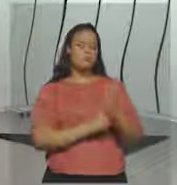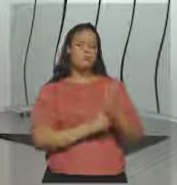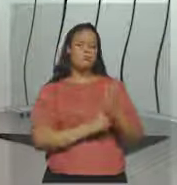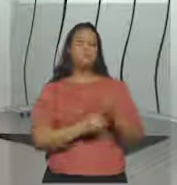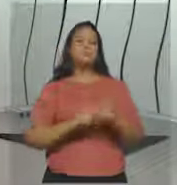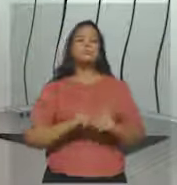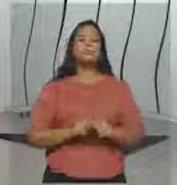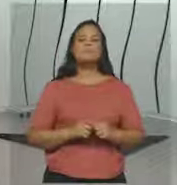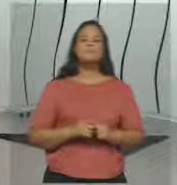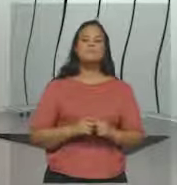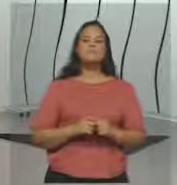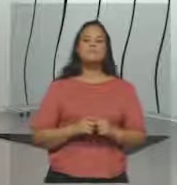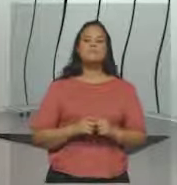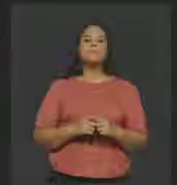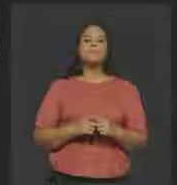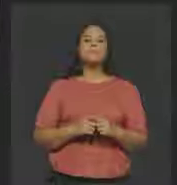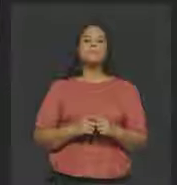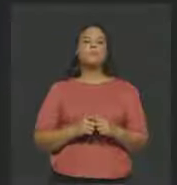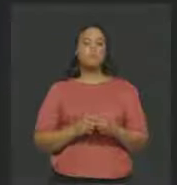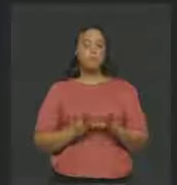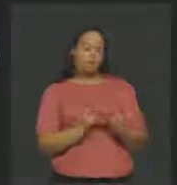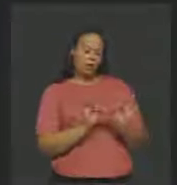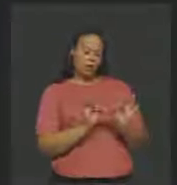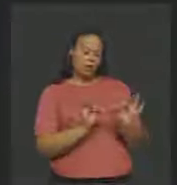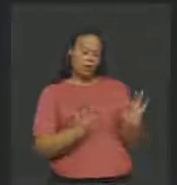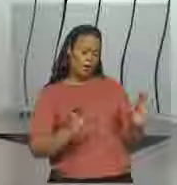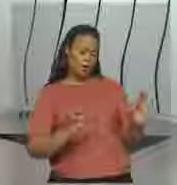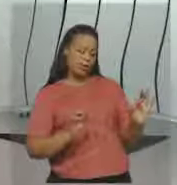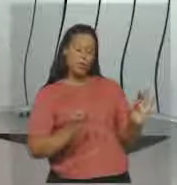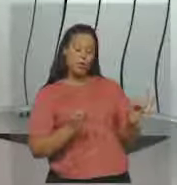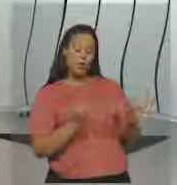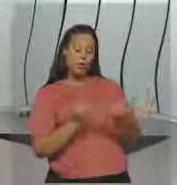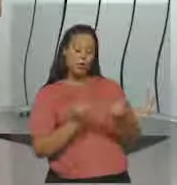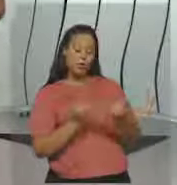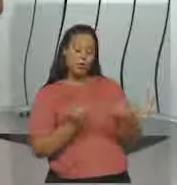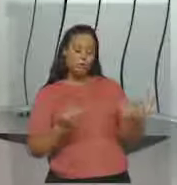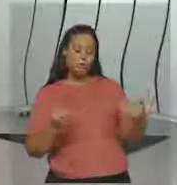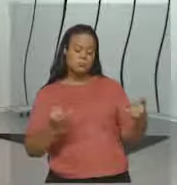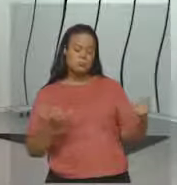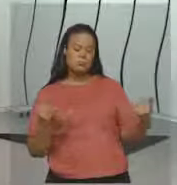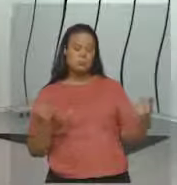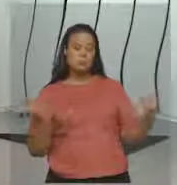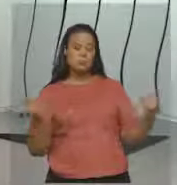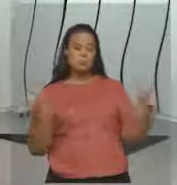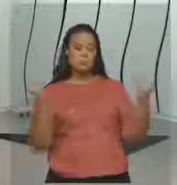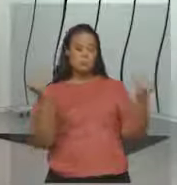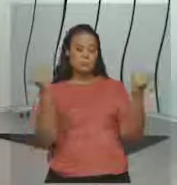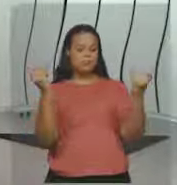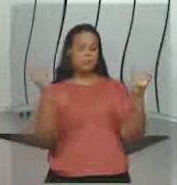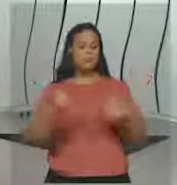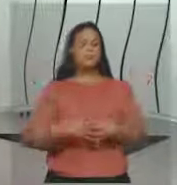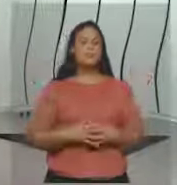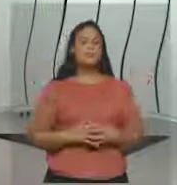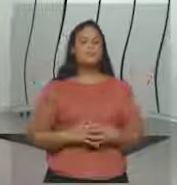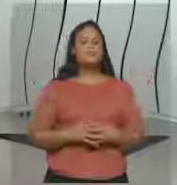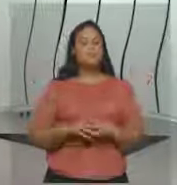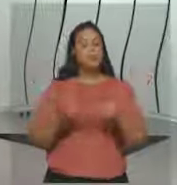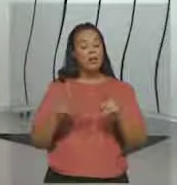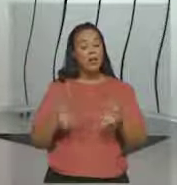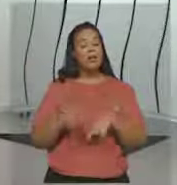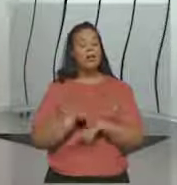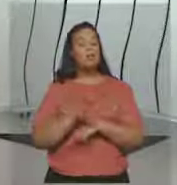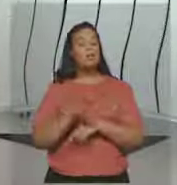aqui o interruptor. Aqui continua o condutor, que vai ligar aqui do outro lado da pilha. Então, isso aqui seria um